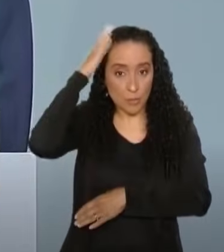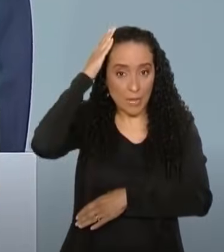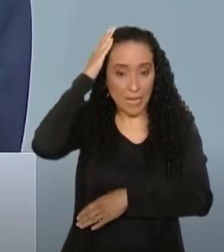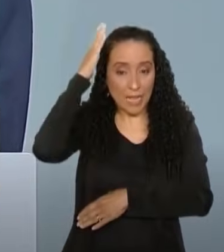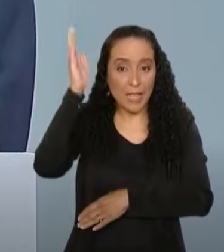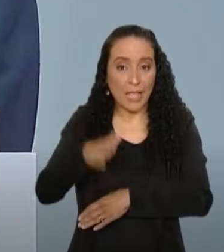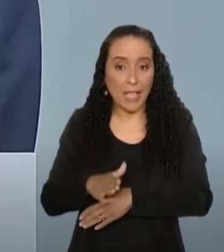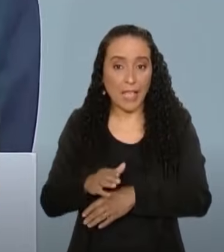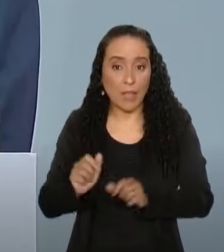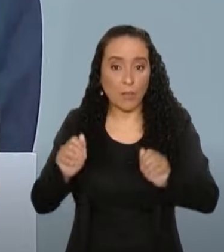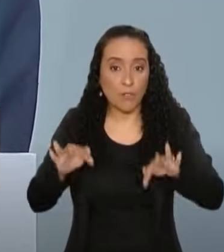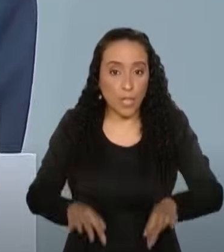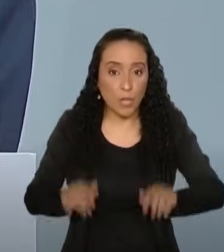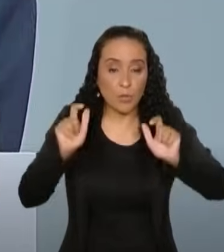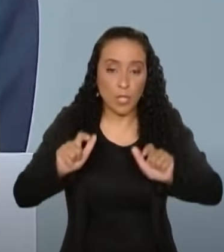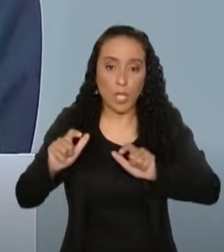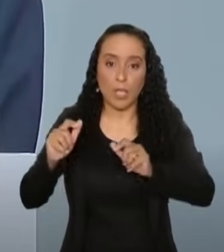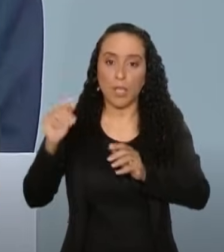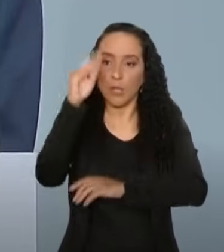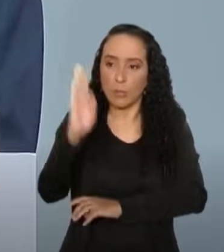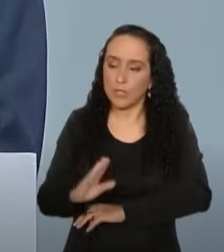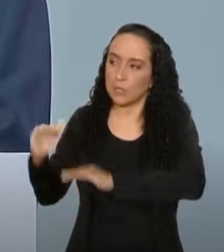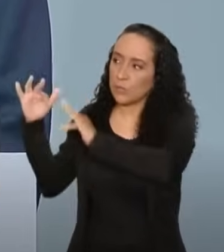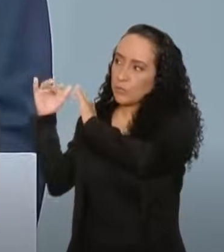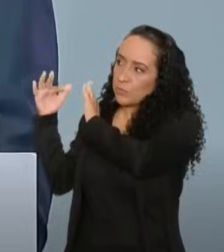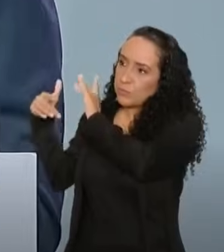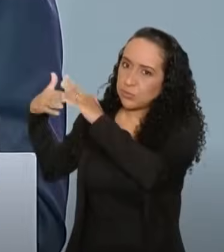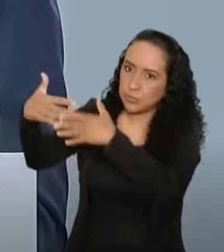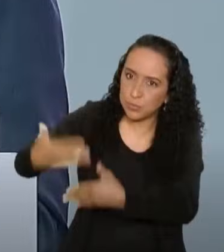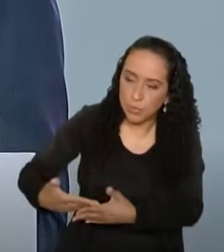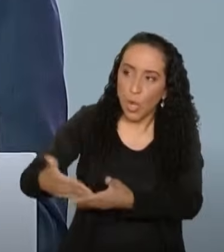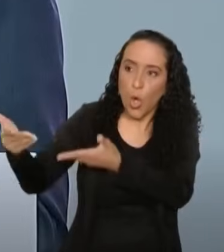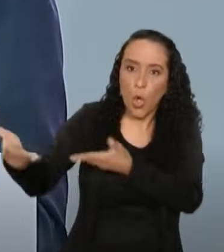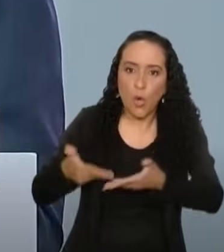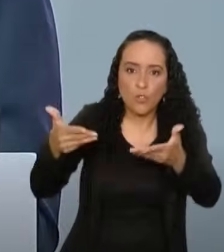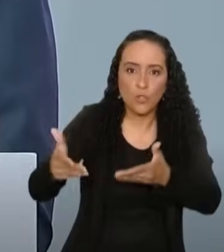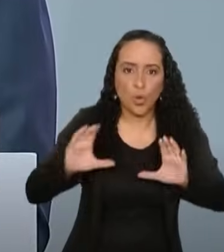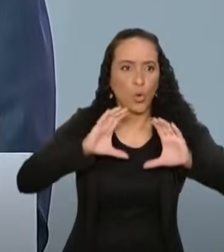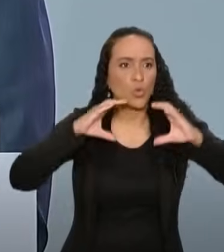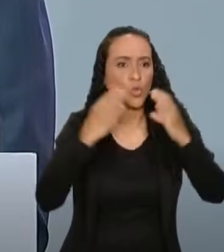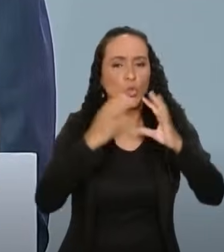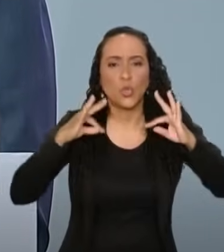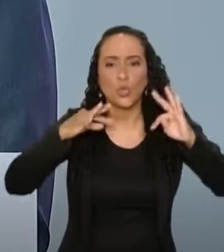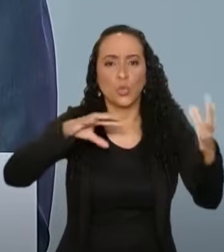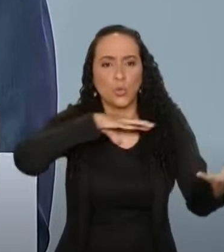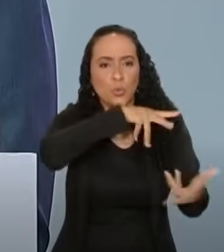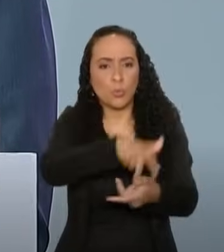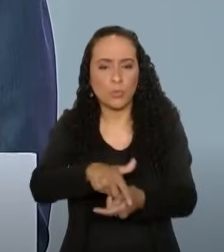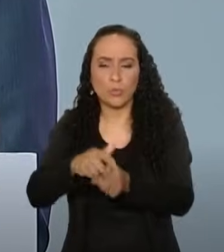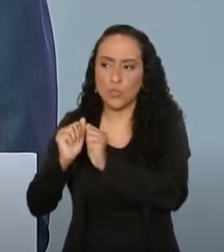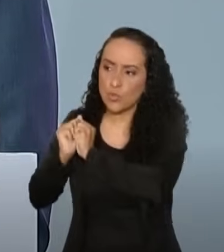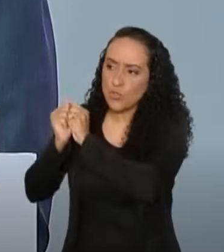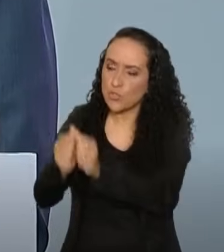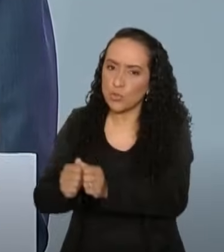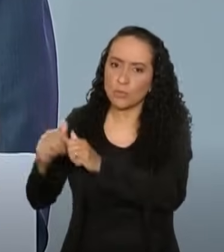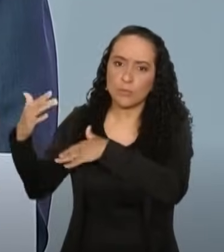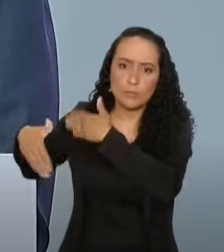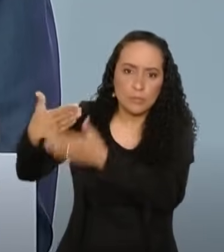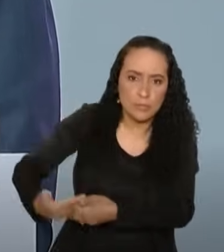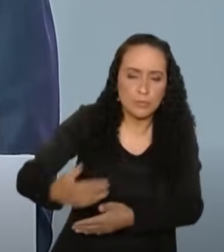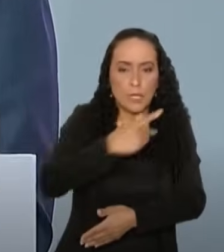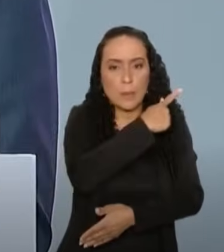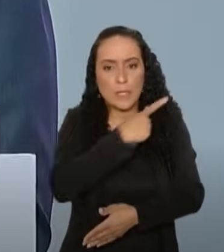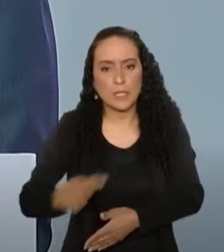de chegada de um caminho que o Brasil convidou a comunidade internacional a percorrer ao longo de suas